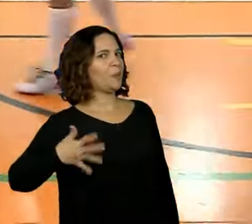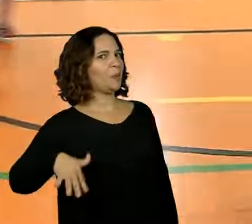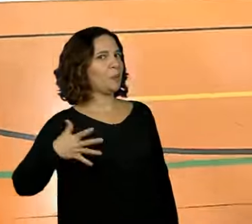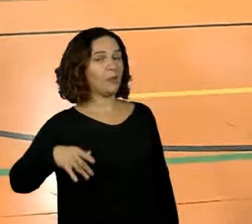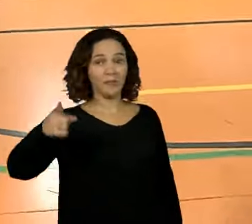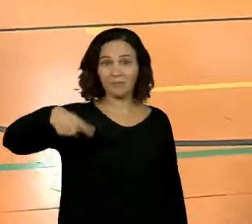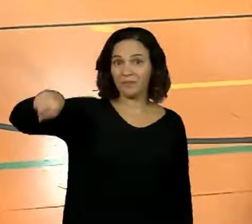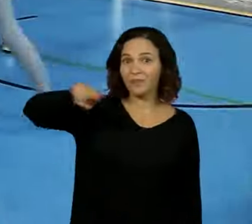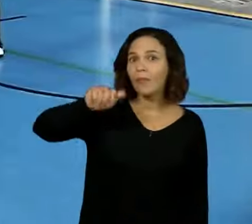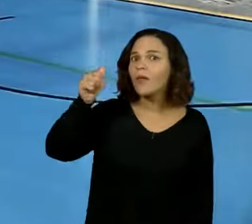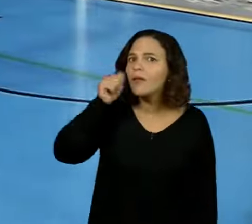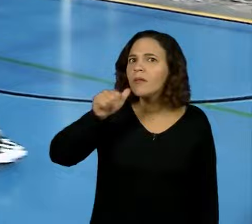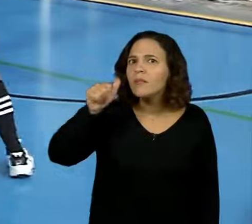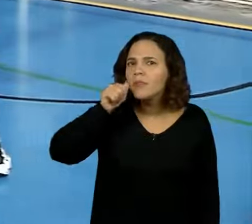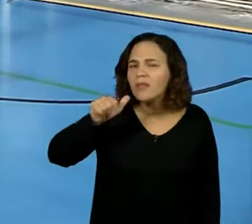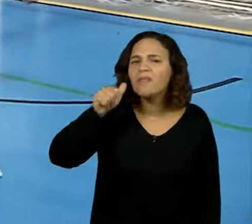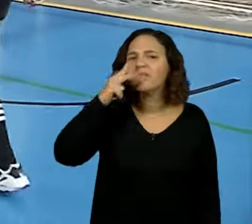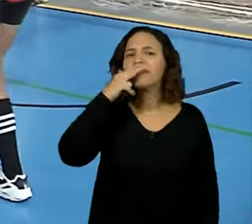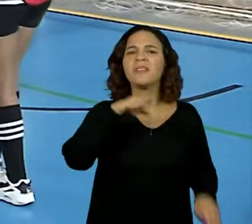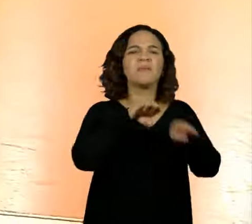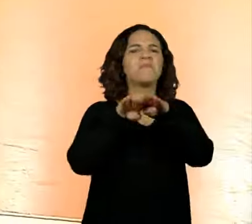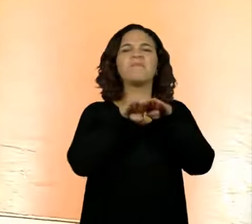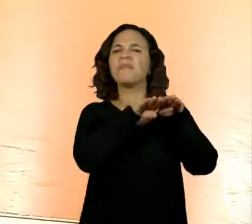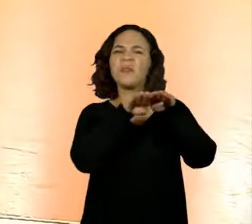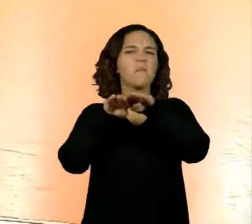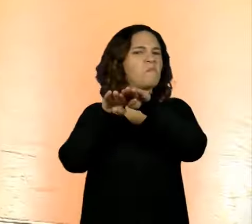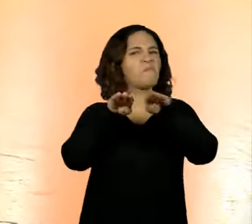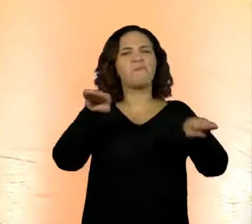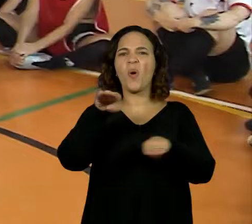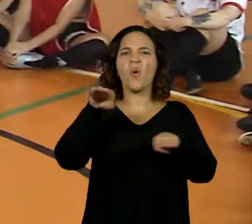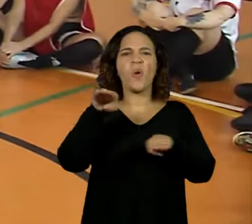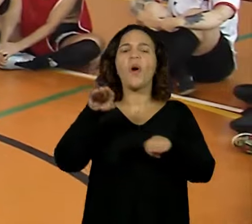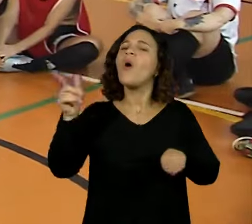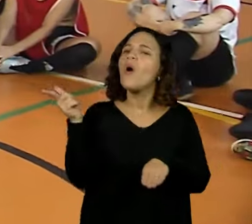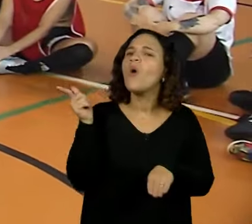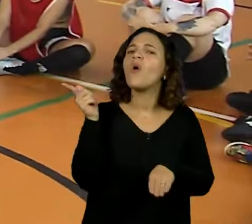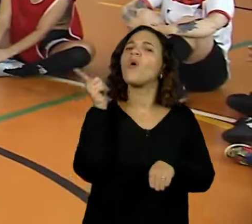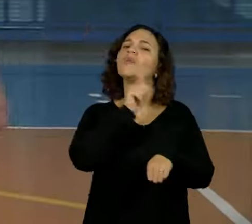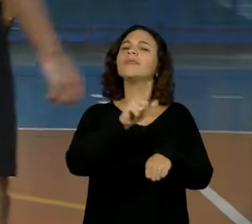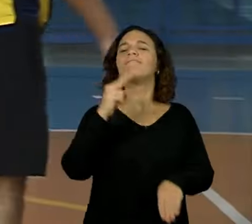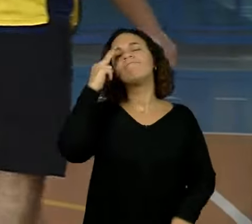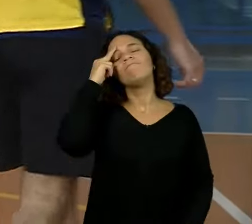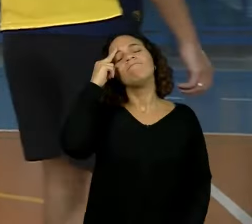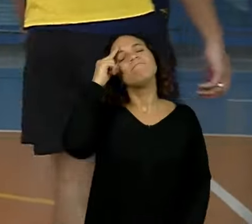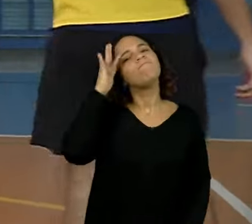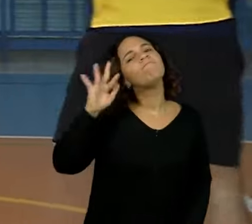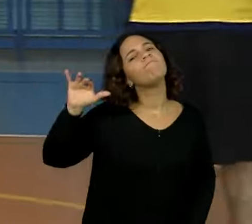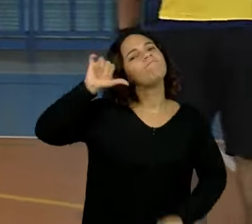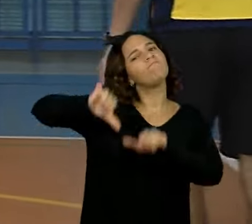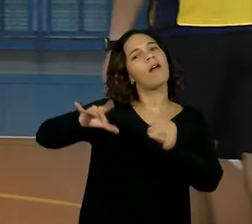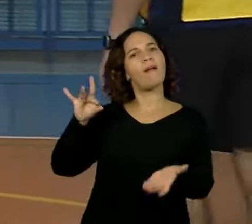Essas mulheres quebram padrões para conseguir realizar sonhos.